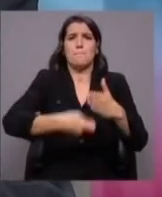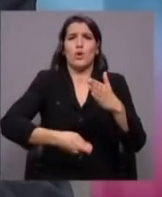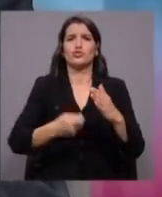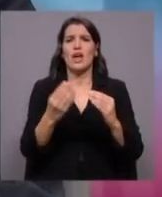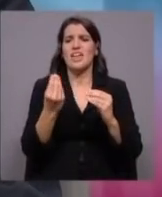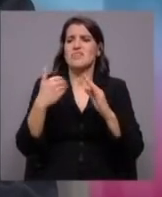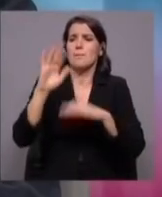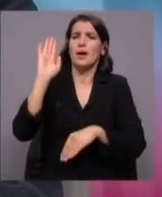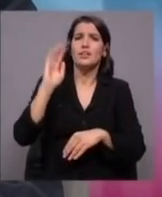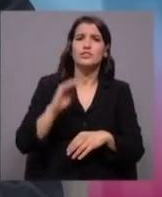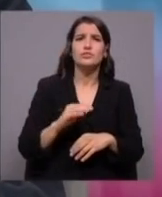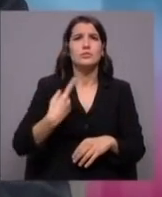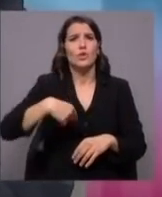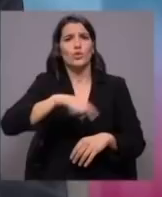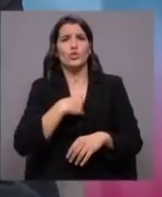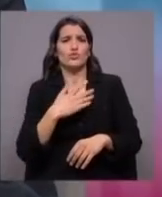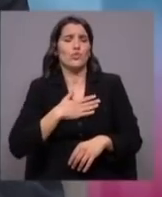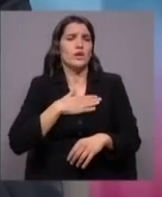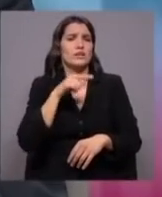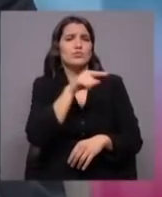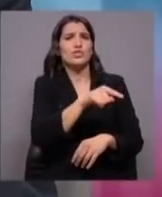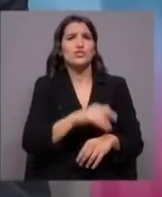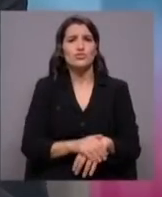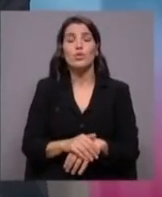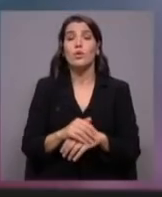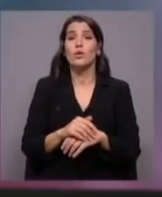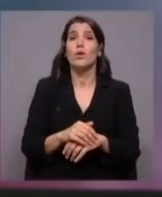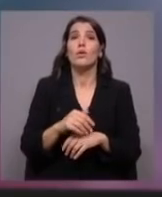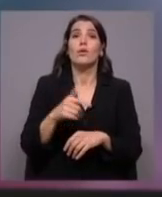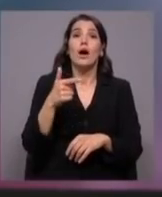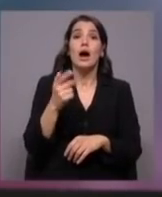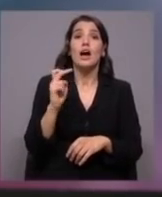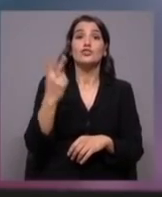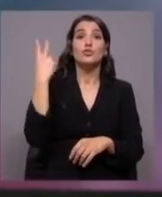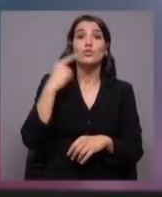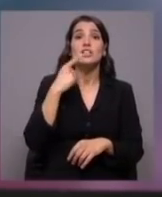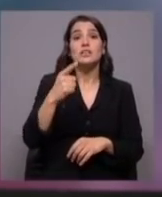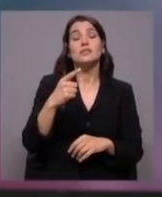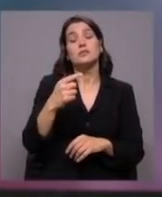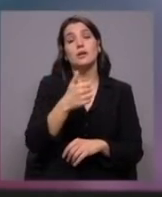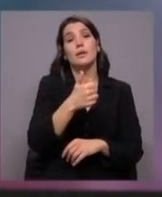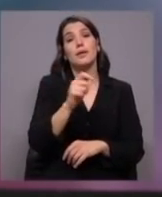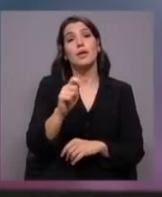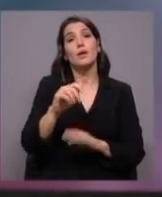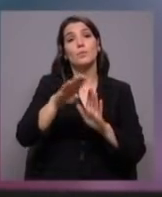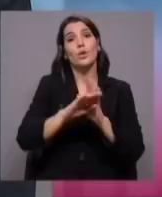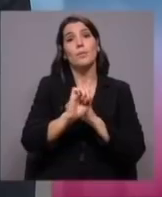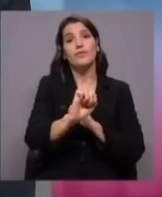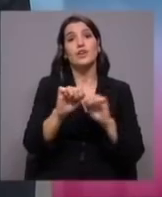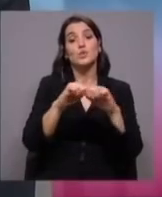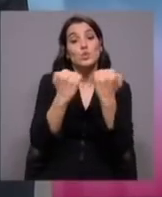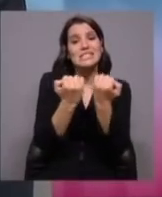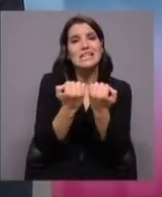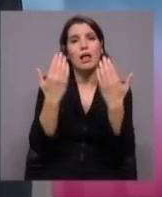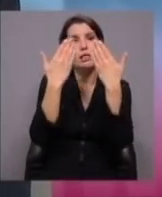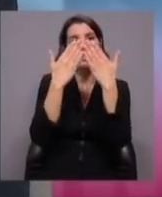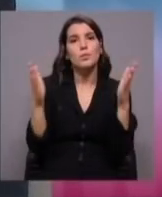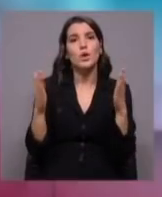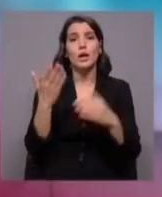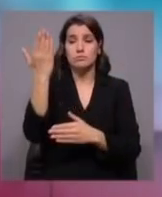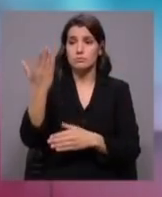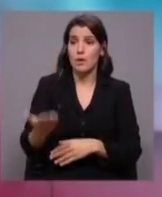aqueles que nós queremos. O Bloco de Esquerda, há dois anos, Catarina Martins dizia que era um bloco que era um programa, na sua essência, social-democrata. O senhor, que é o presidente do